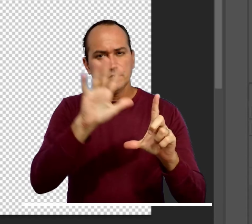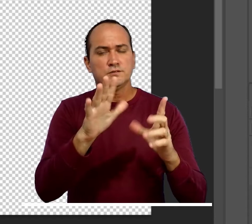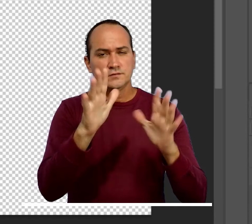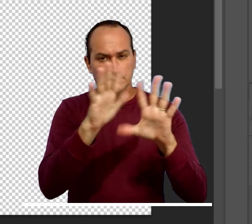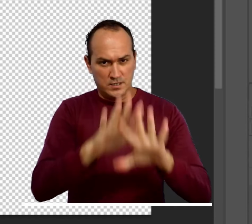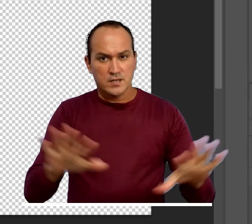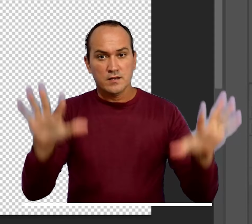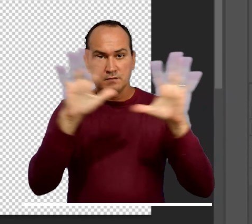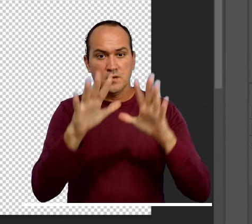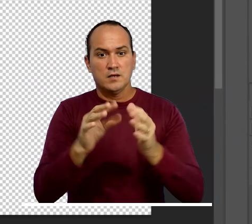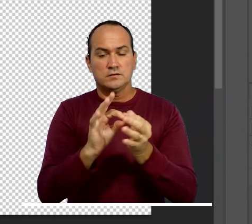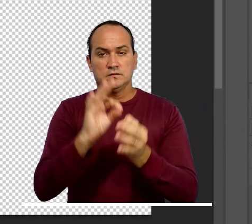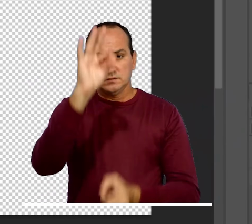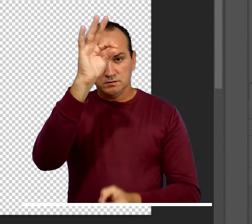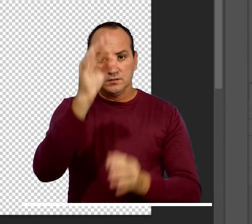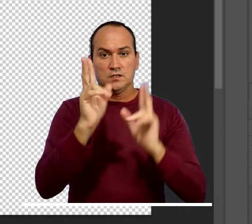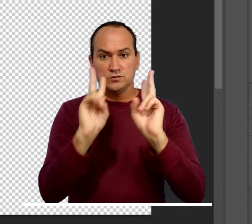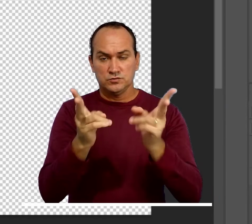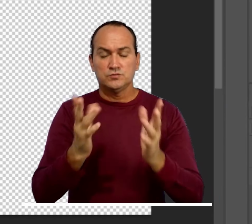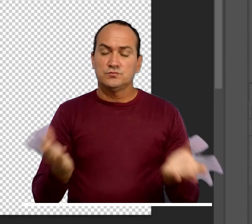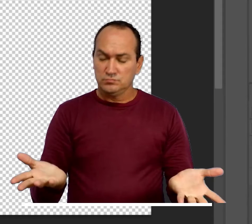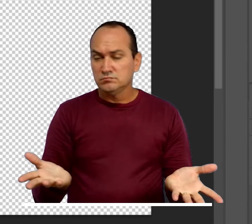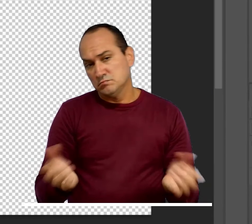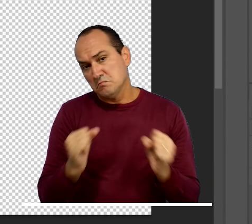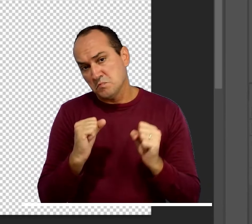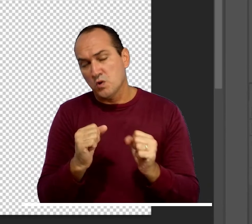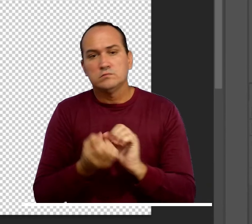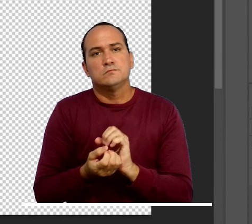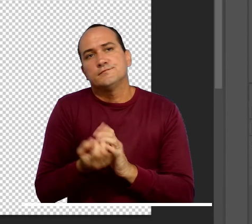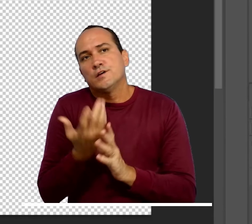ela foi gravada aqui na vertical e criar